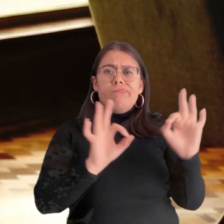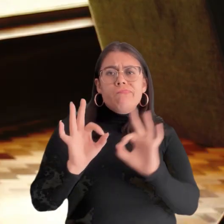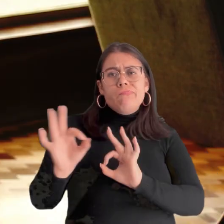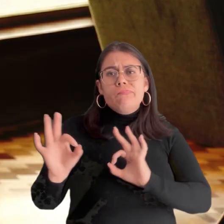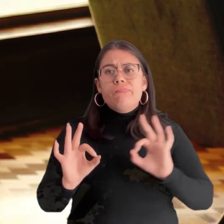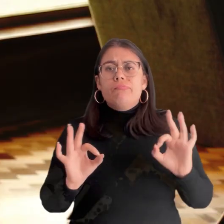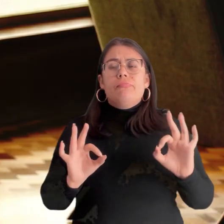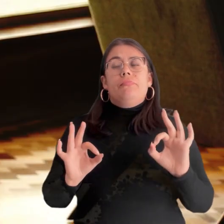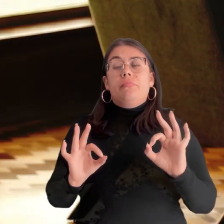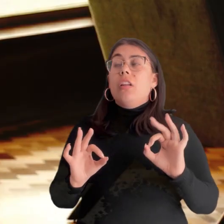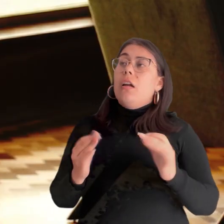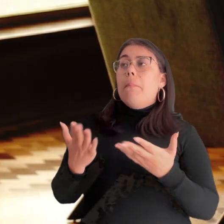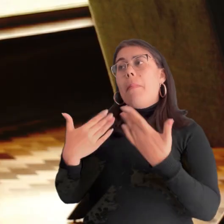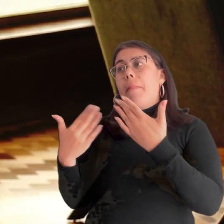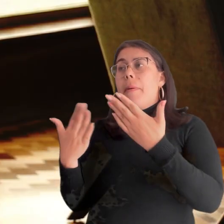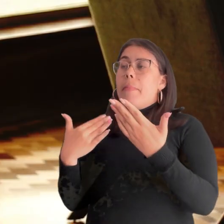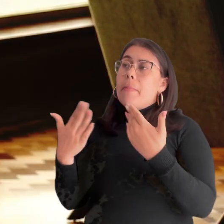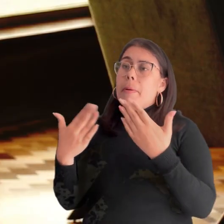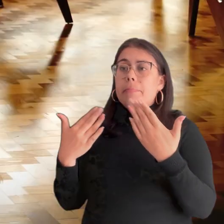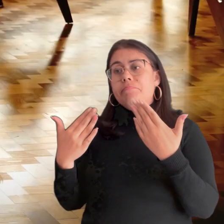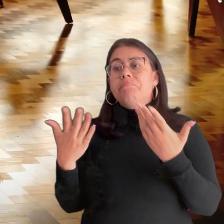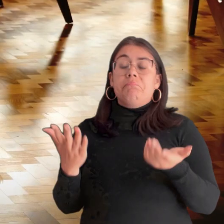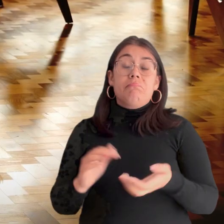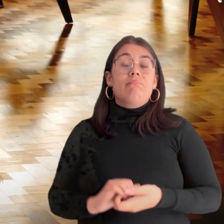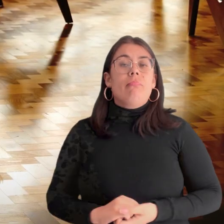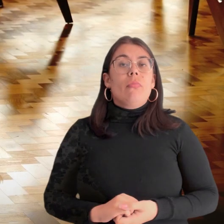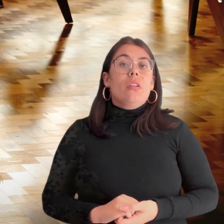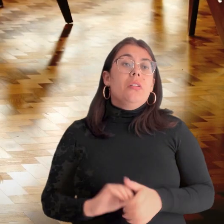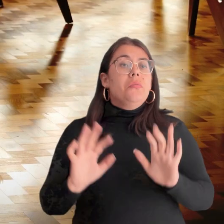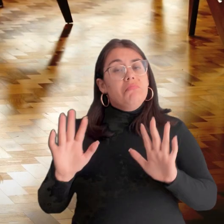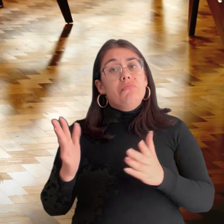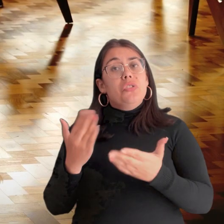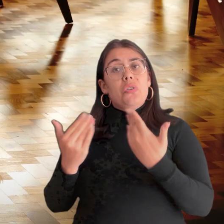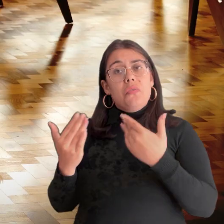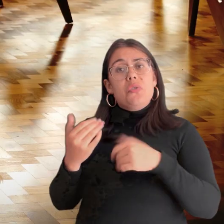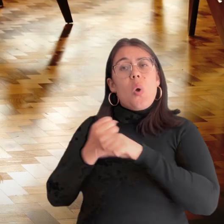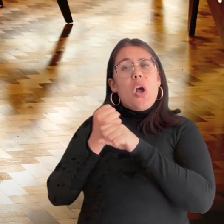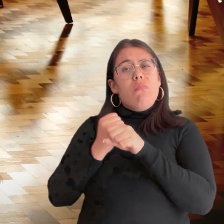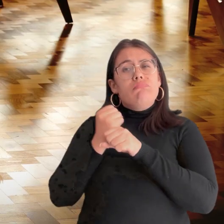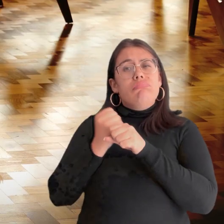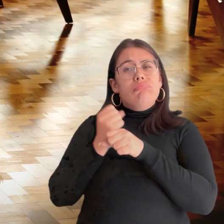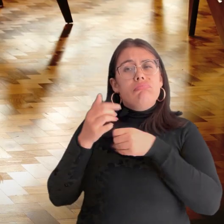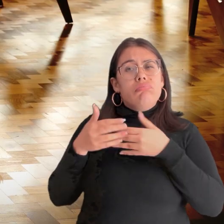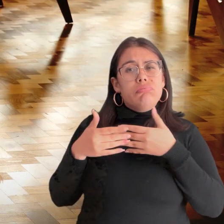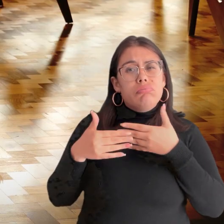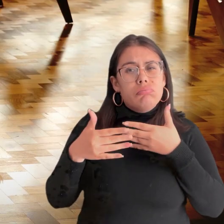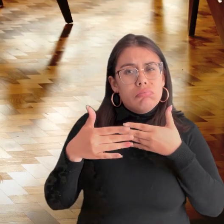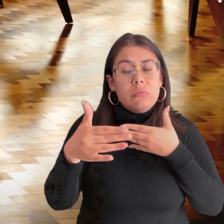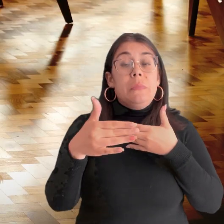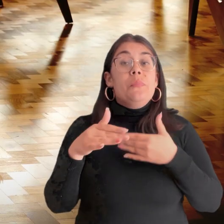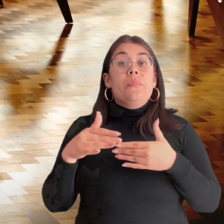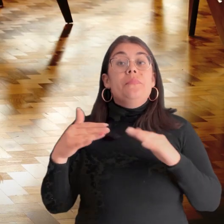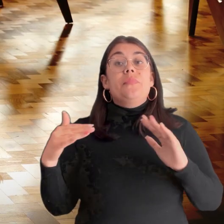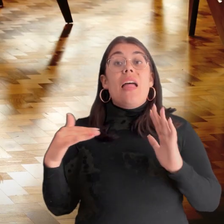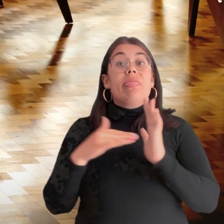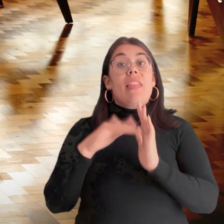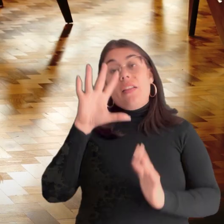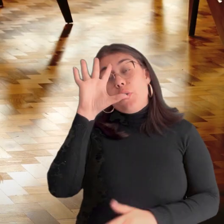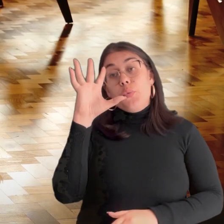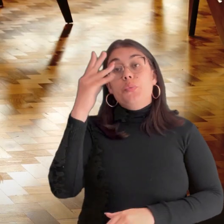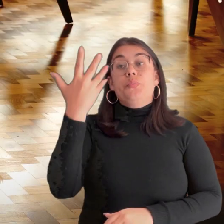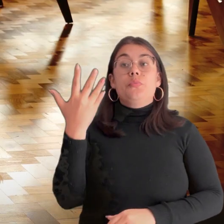dizer, congelada aí durante muitos anos, até que este meu amigo, proprietário de um